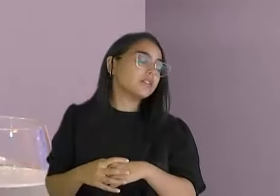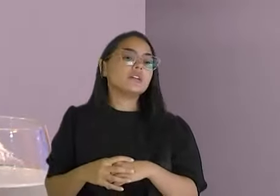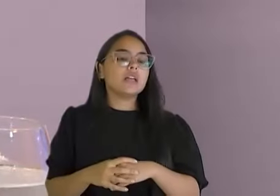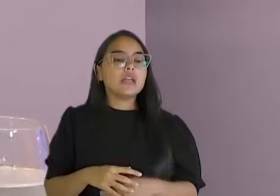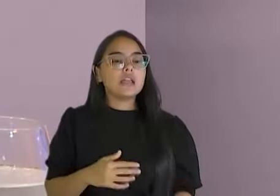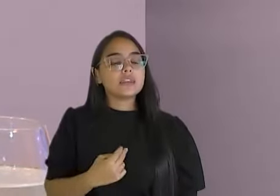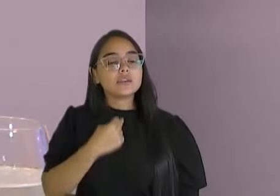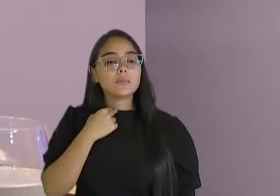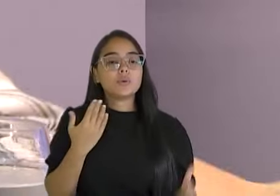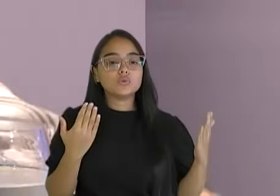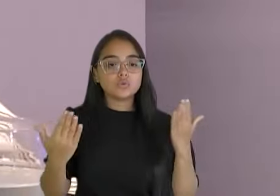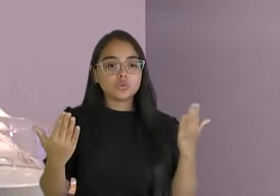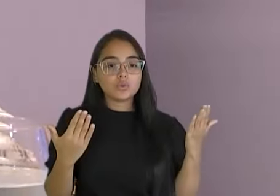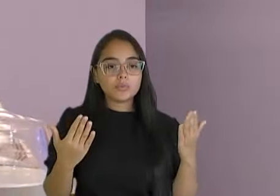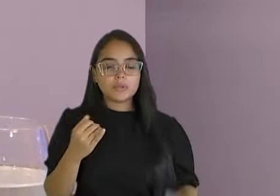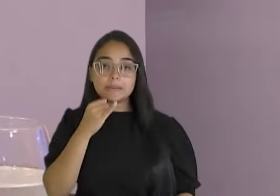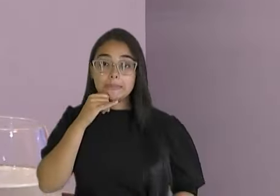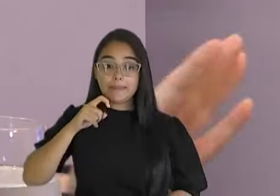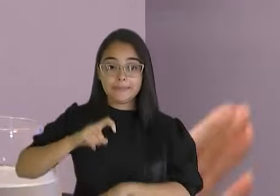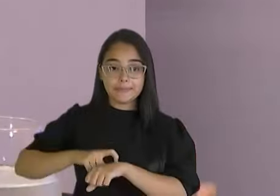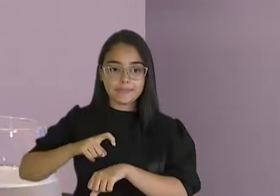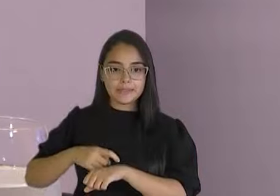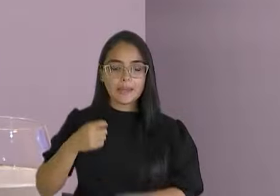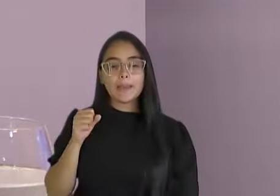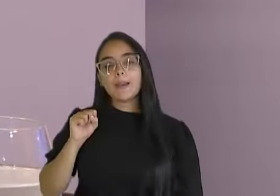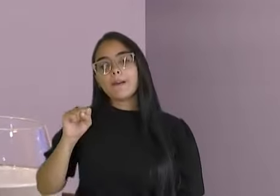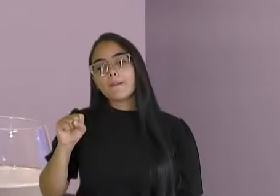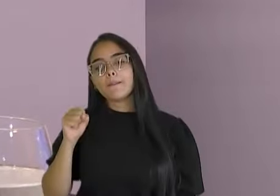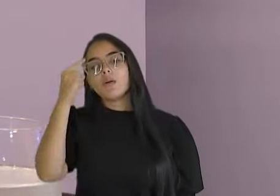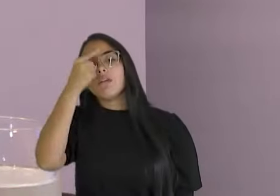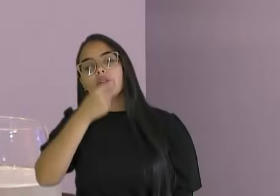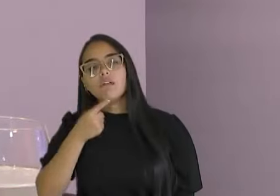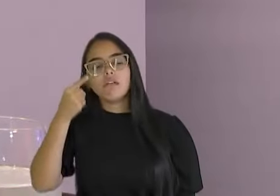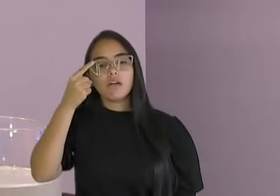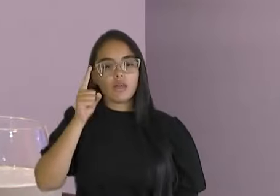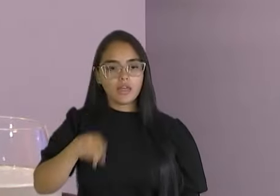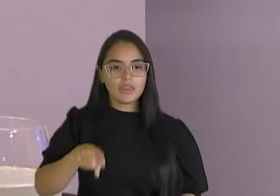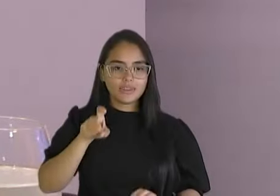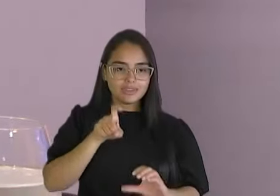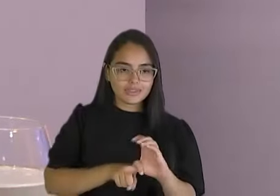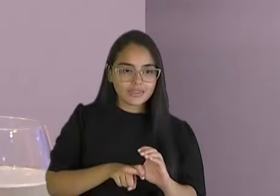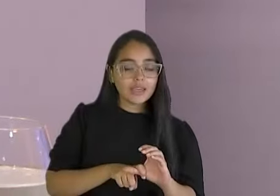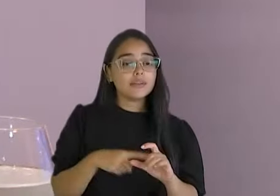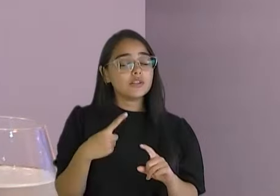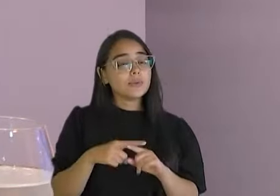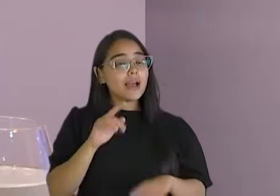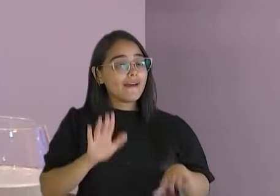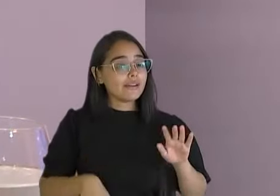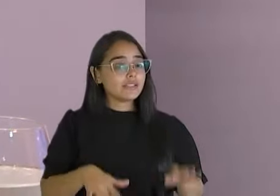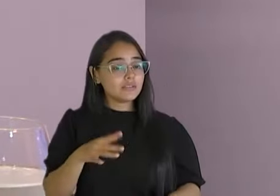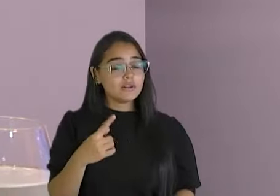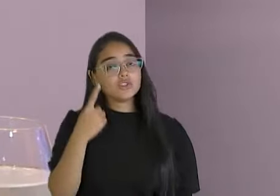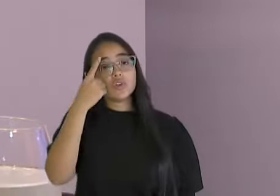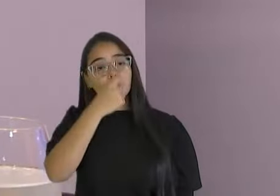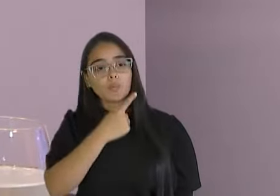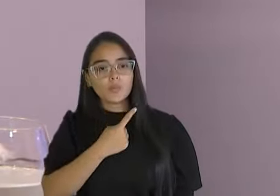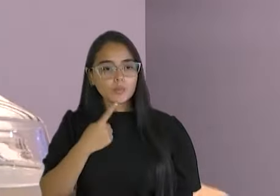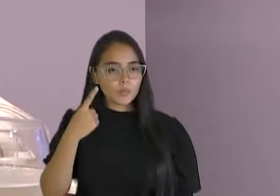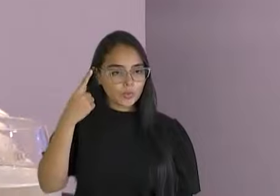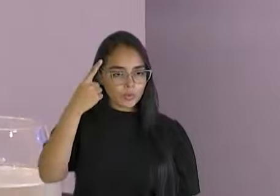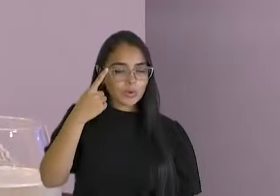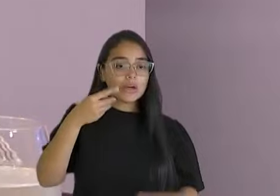gente não pode comparar, por exemplo, com o tempo. A pessoa que passa 8 horas jogando, então ela é dependente, né? Porque muitas vezes a pessoa pode passar 1 hora jogando e ter muito